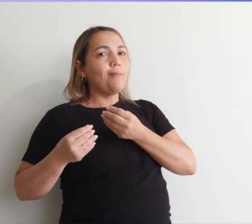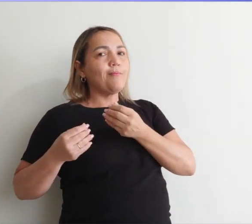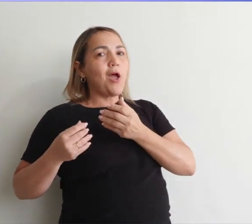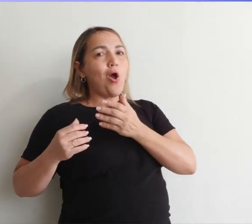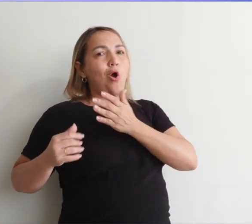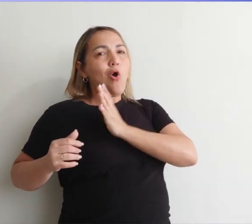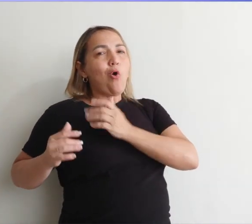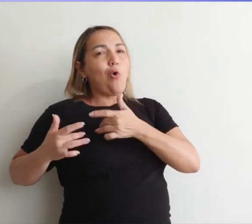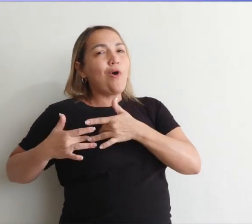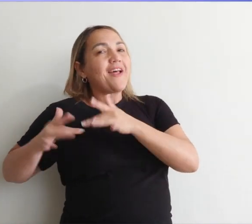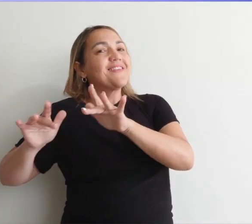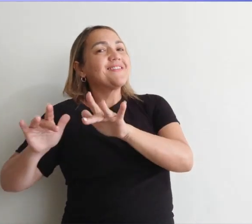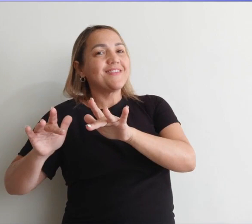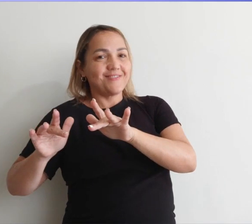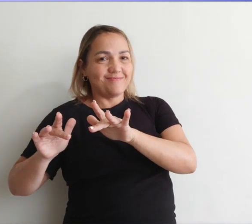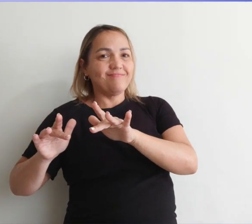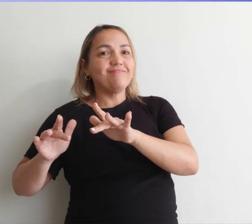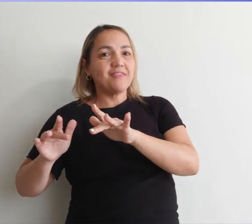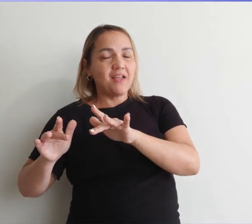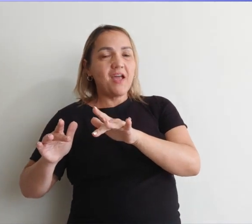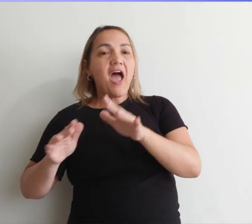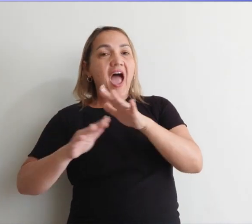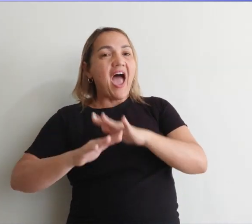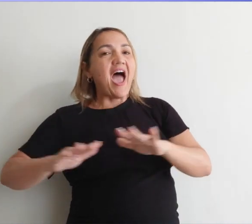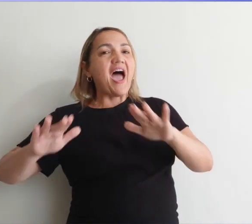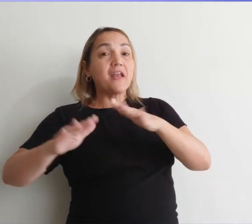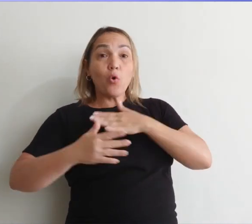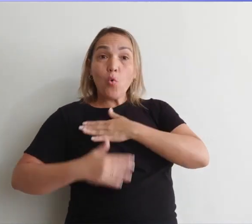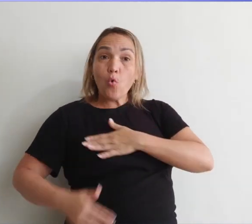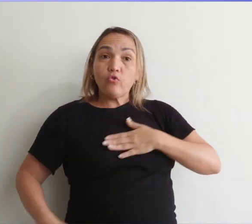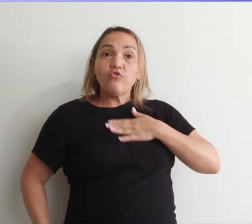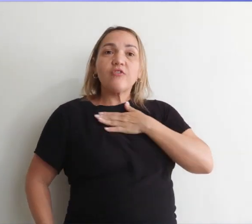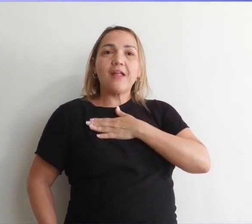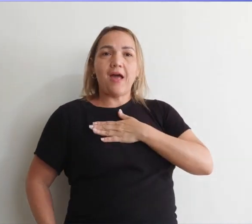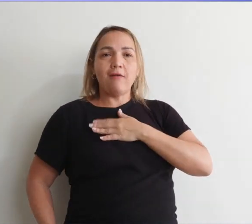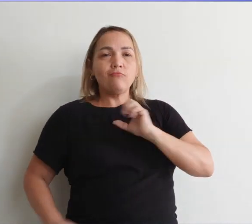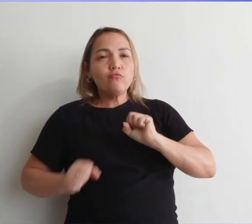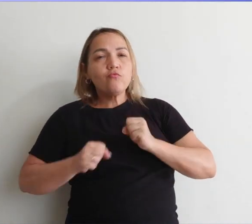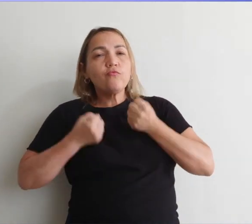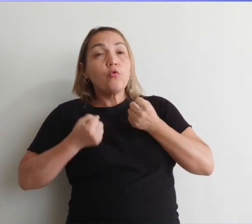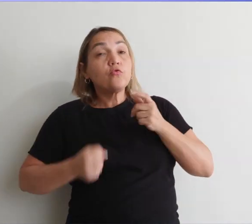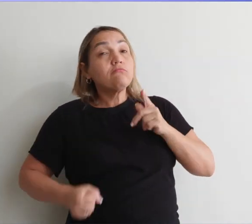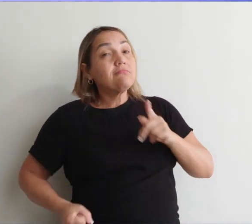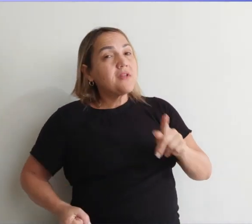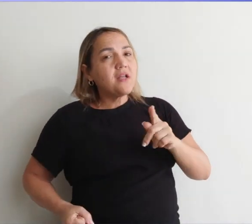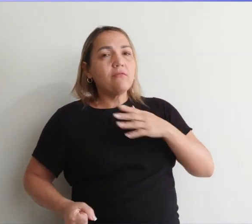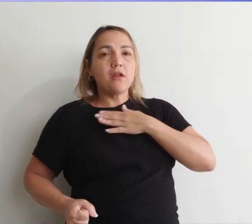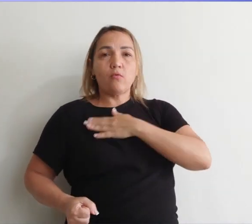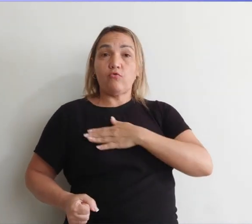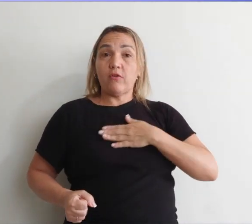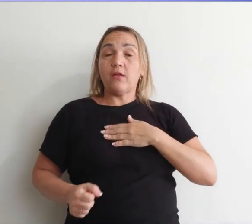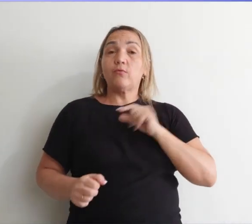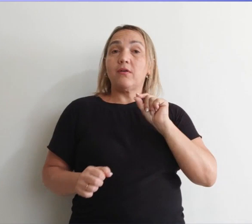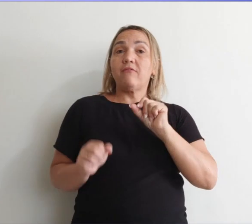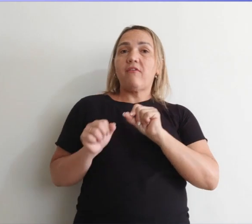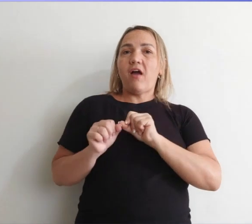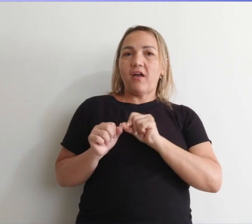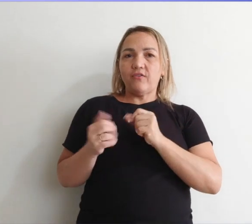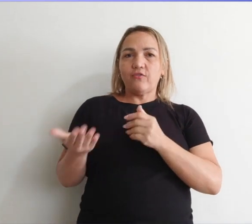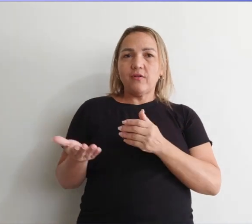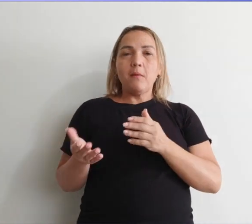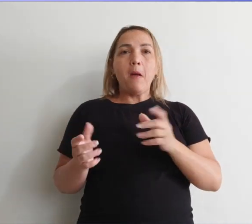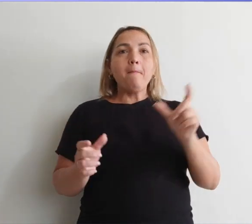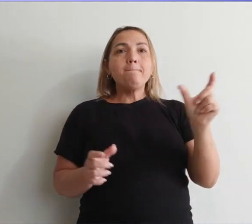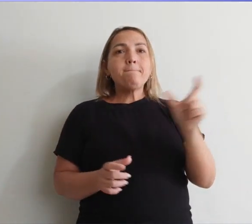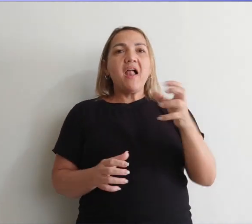Aquilo... Aqui não, aqui. A área, né? A área. O gostar dele, o empenho dele, o que ele gosta, o que ele faz.